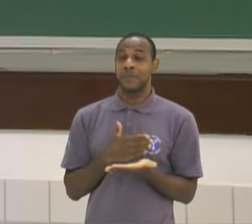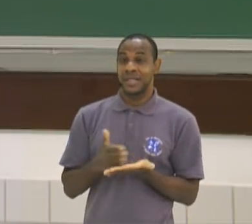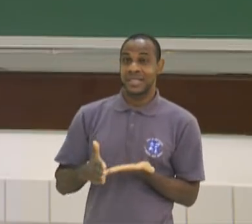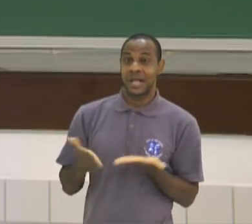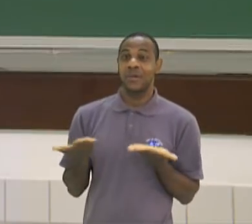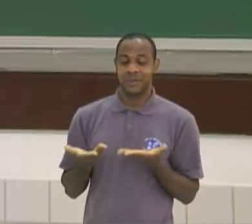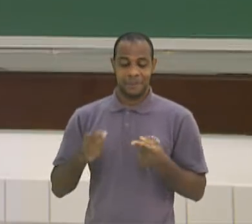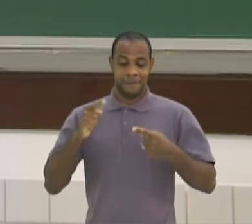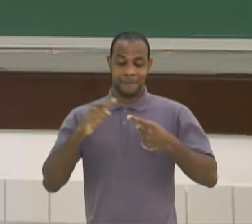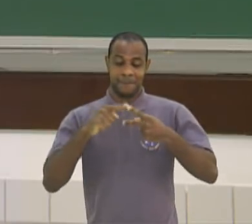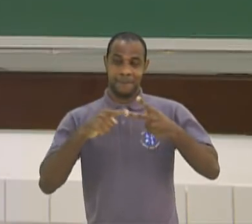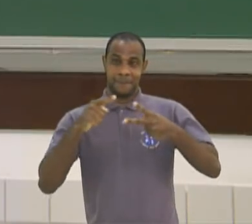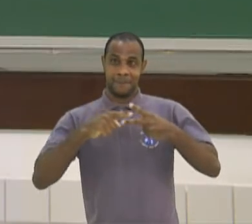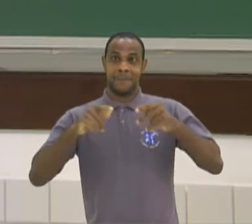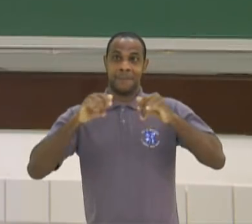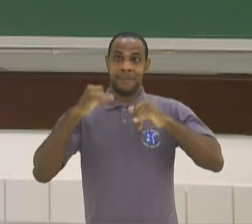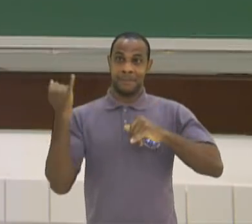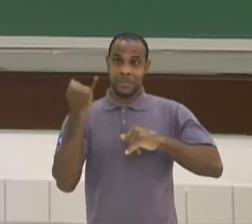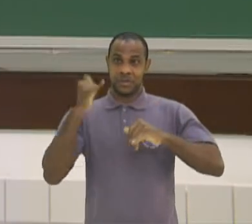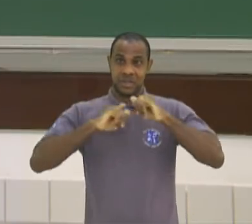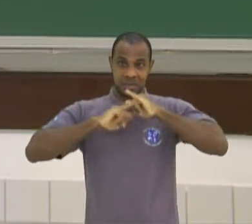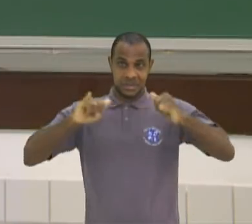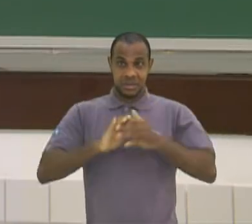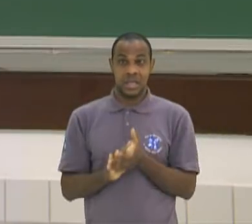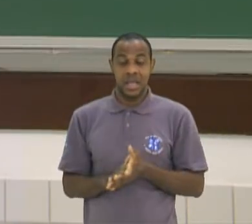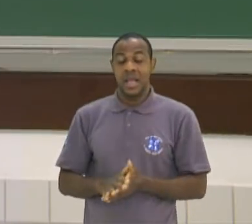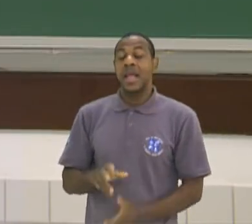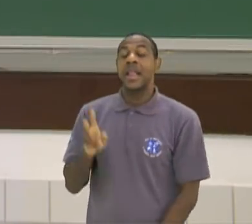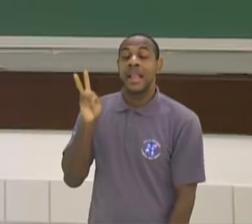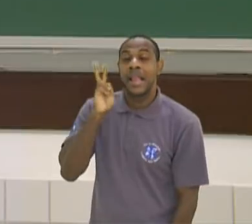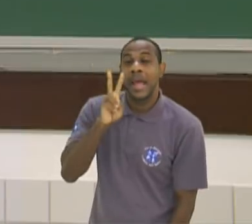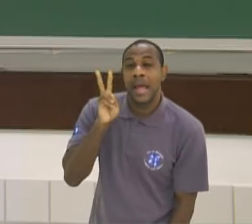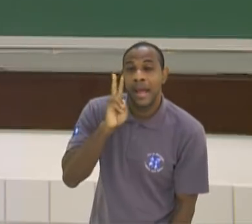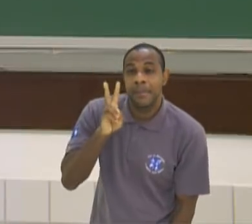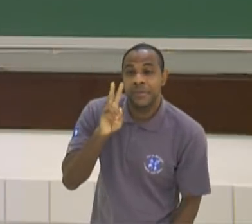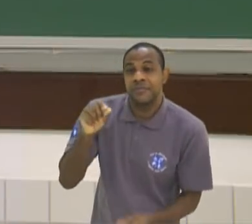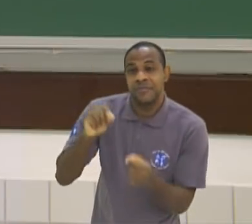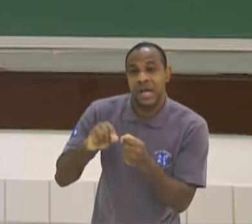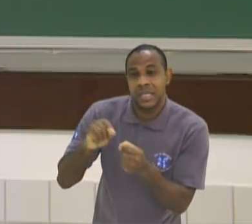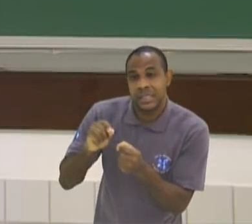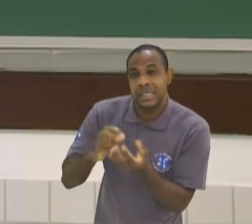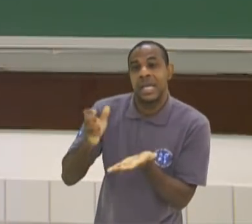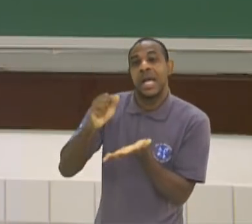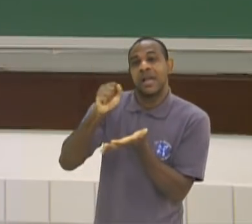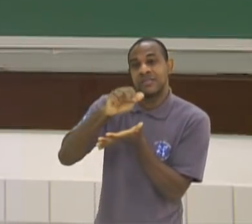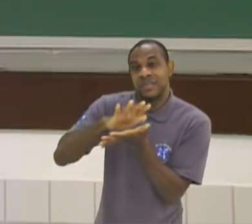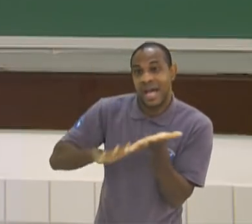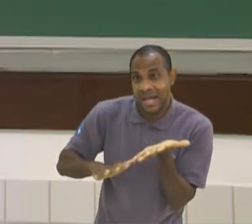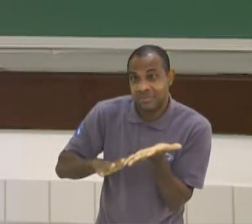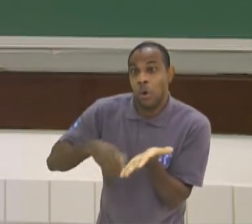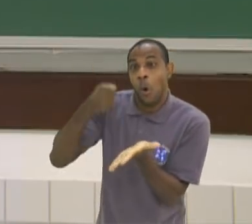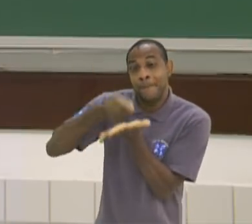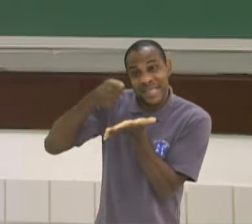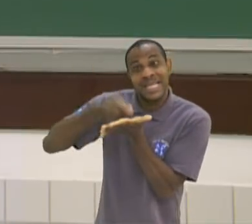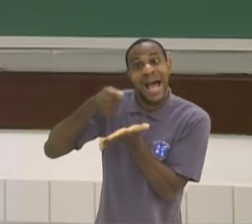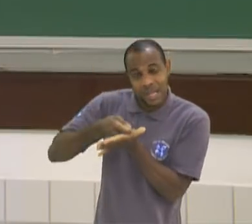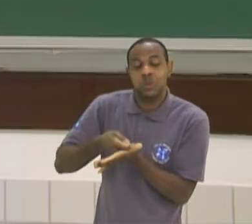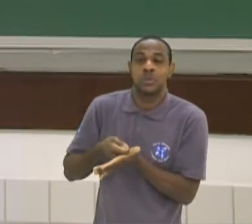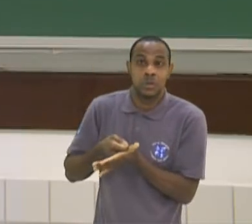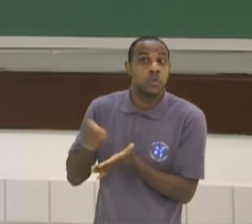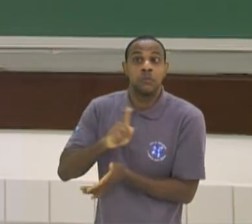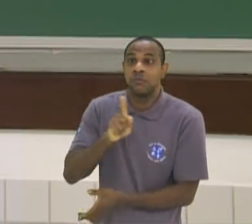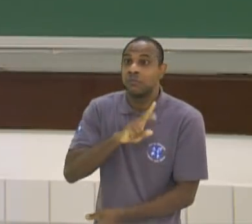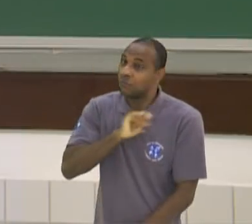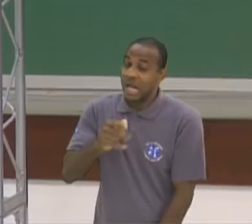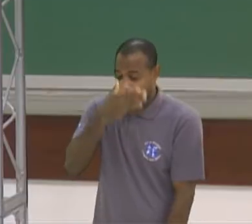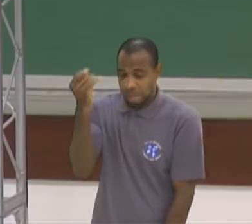recado importante. Criança, lembre-se de fazer a atividade obrigatória no Classroom. Não vai